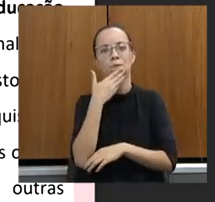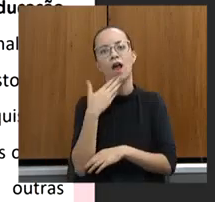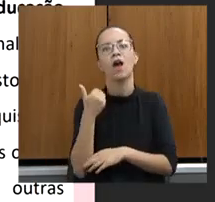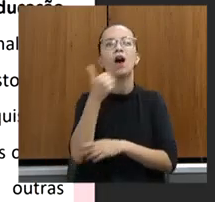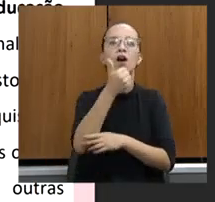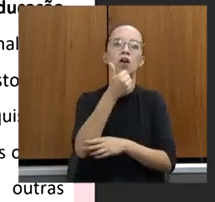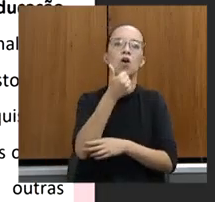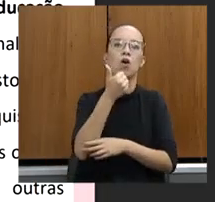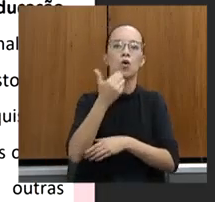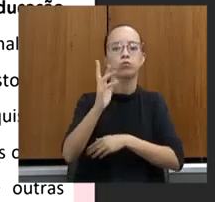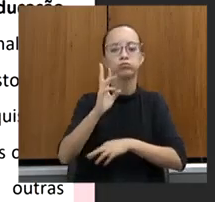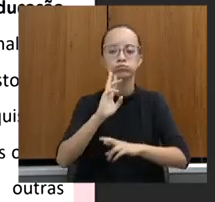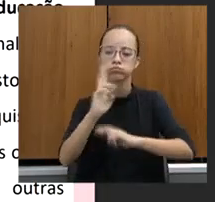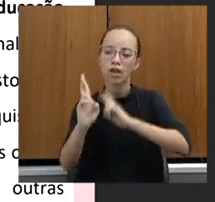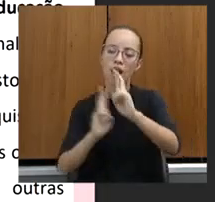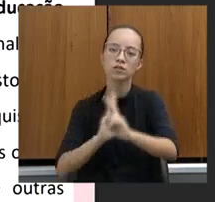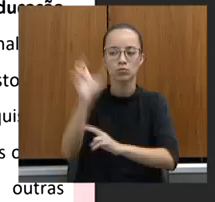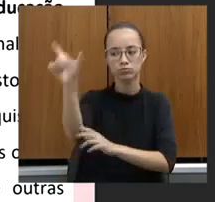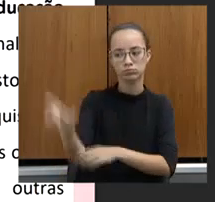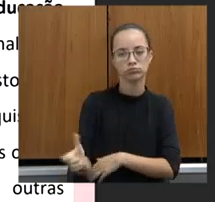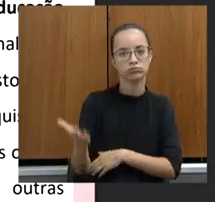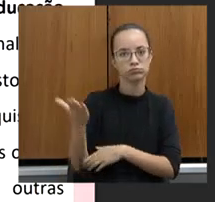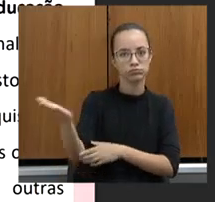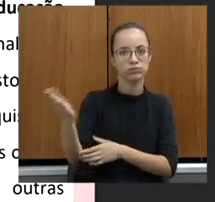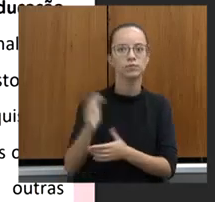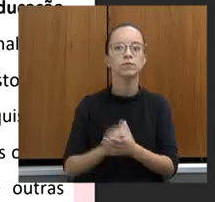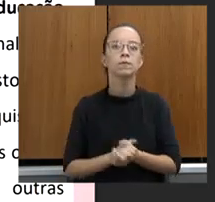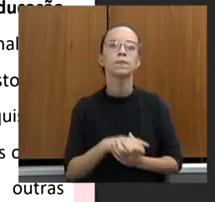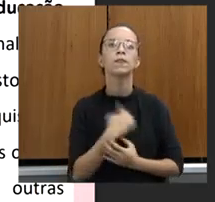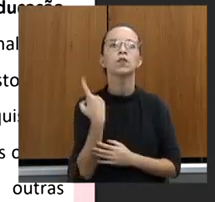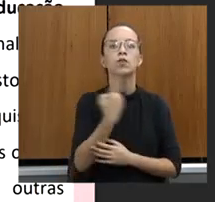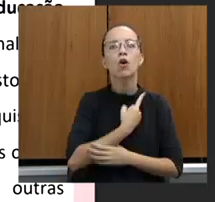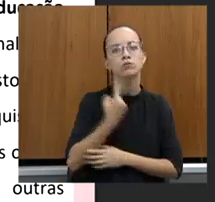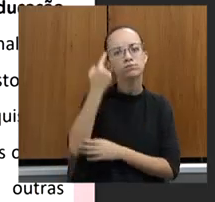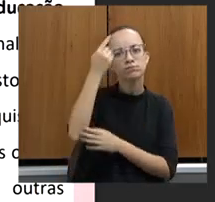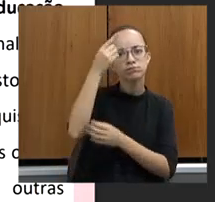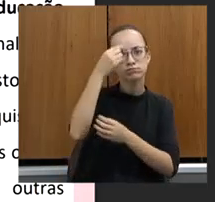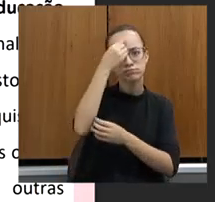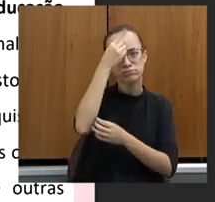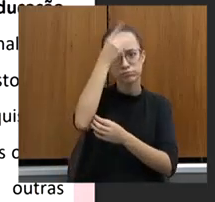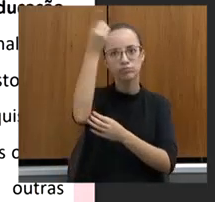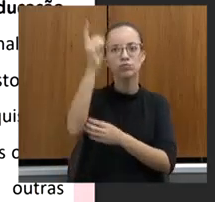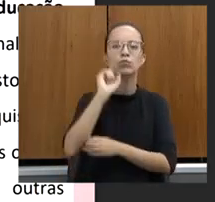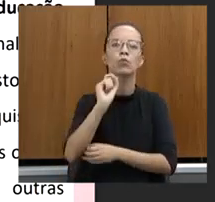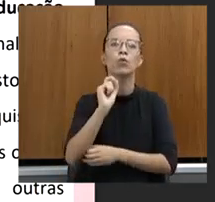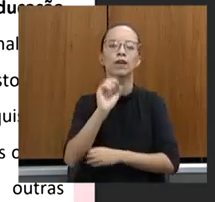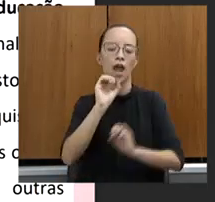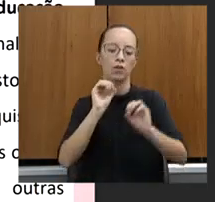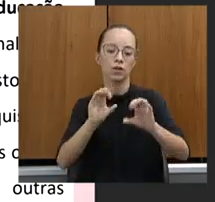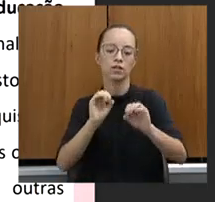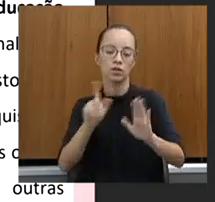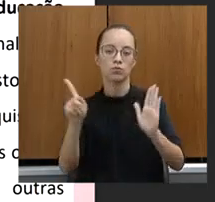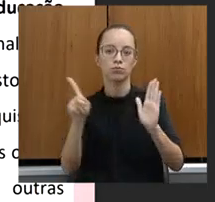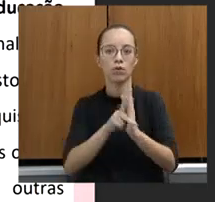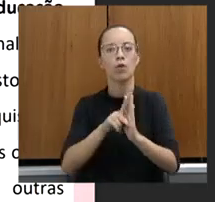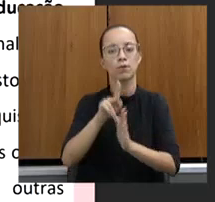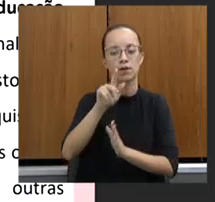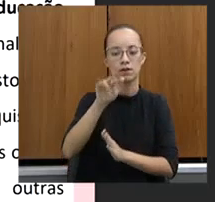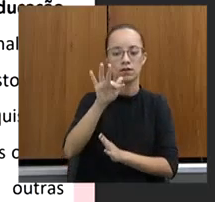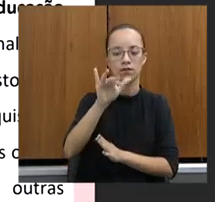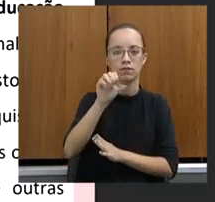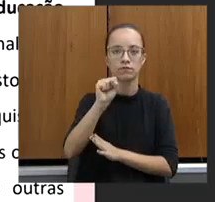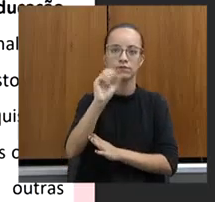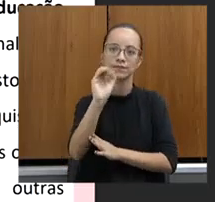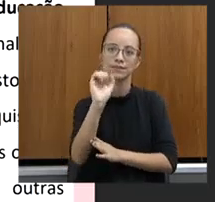na relação com o consumidor né criamos o também o a educação fiscal é dentro